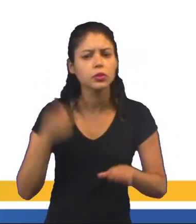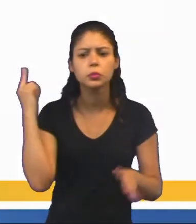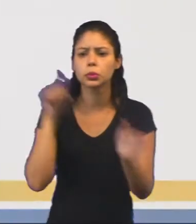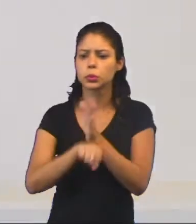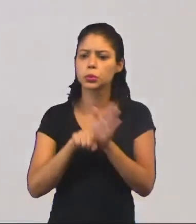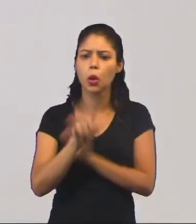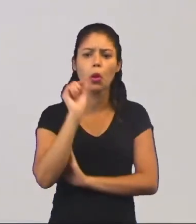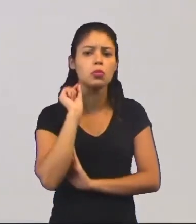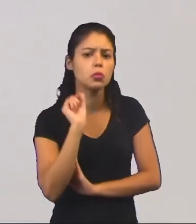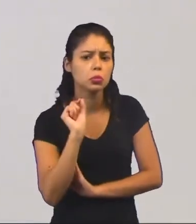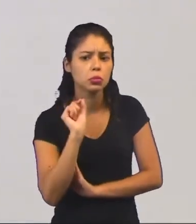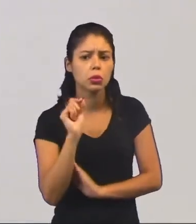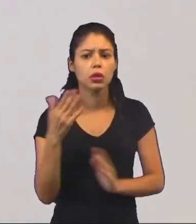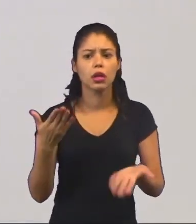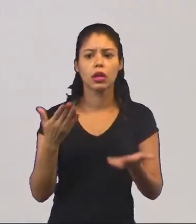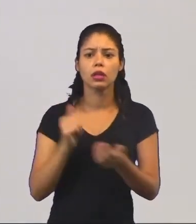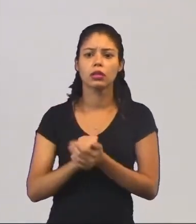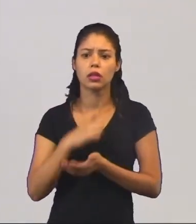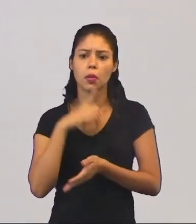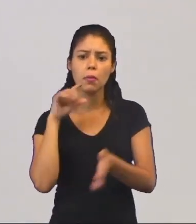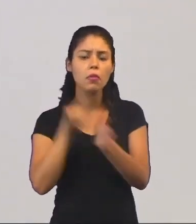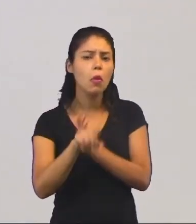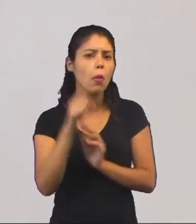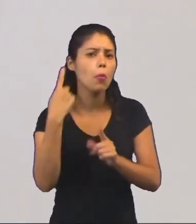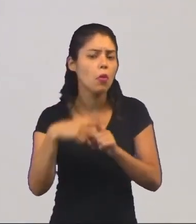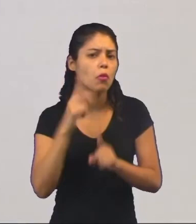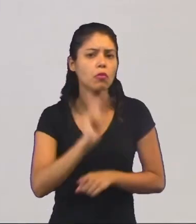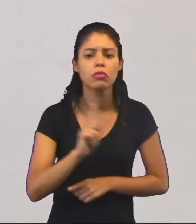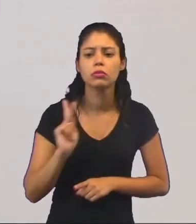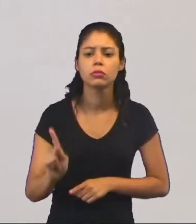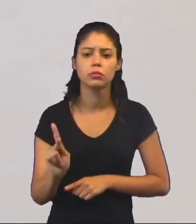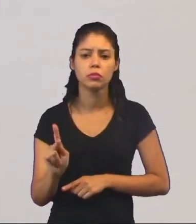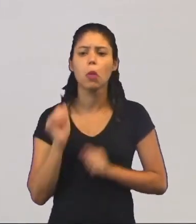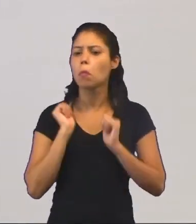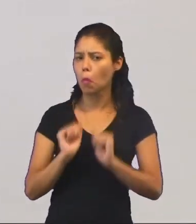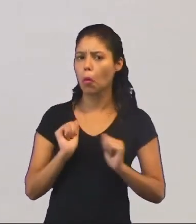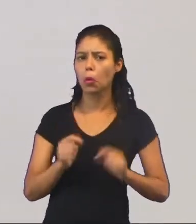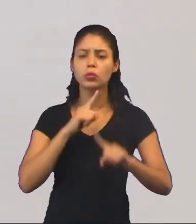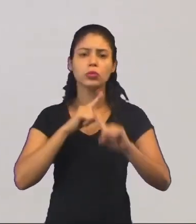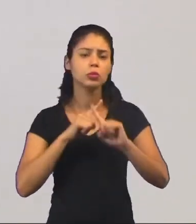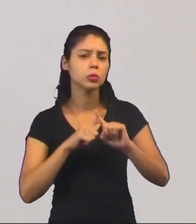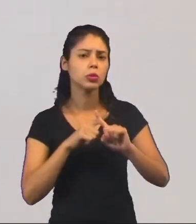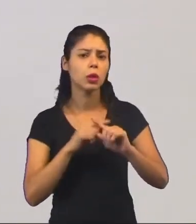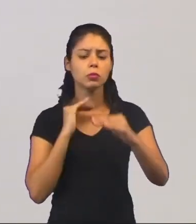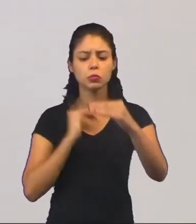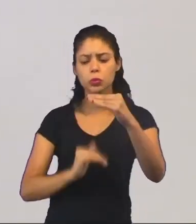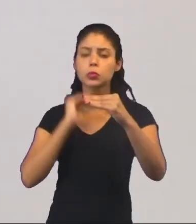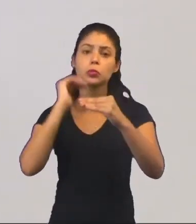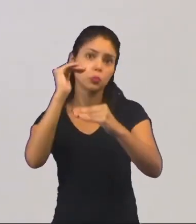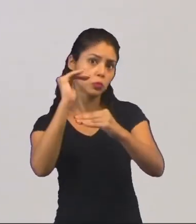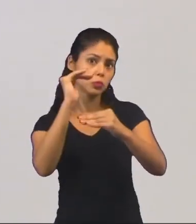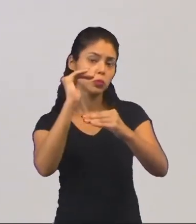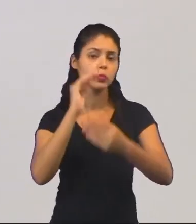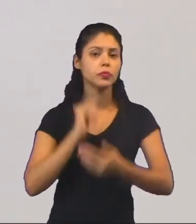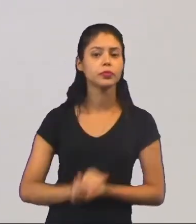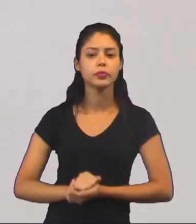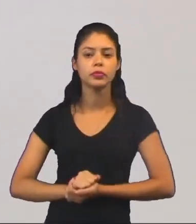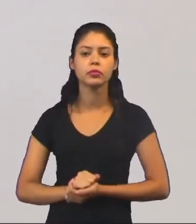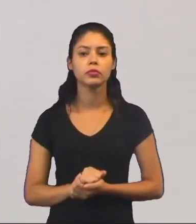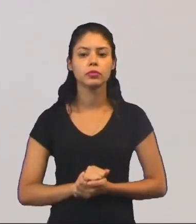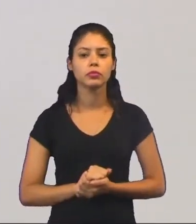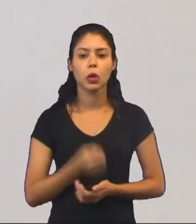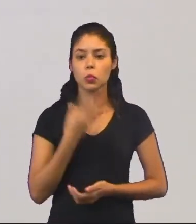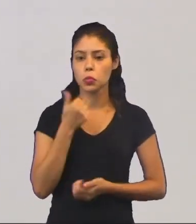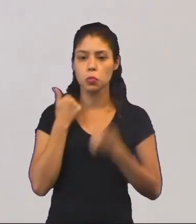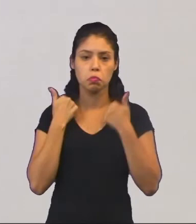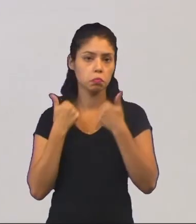perguntam sobre isso. Tem aluno que pergunta, professor, pode multiplicar de baixo para cima? Tudo